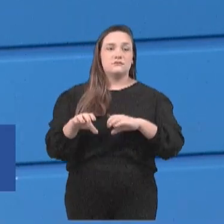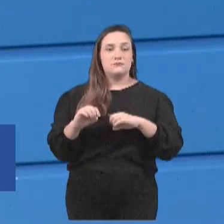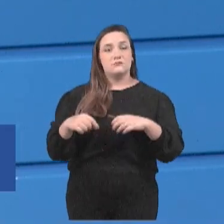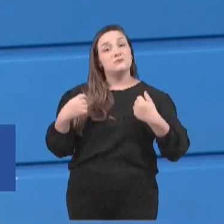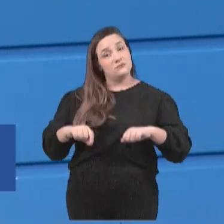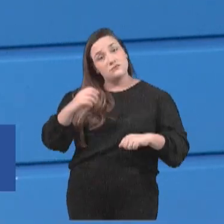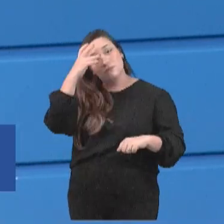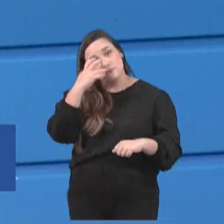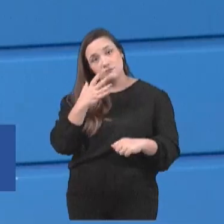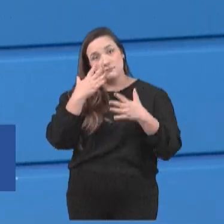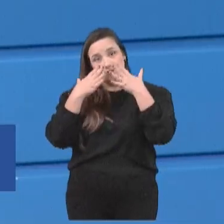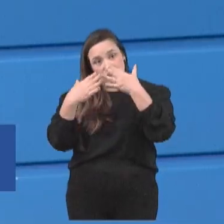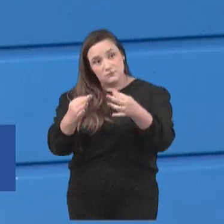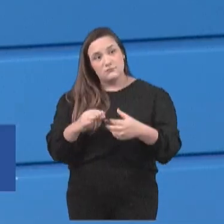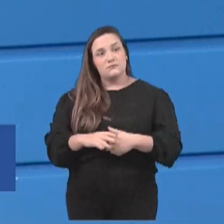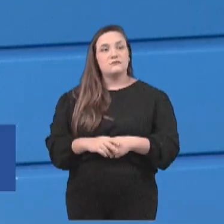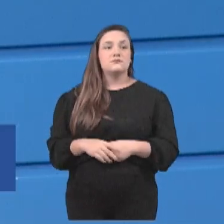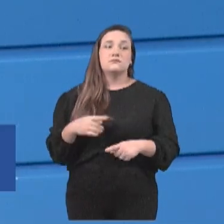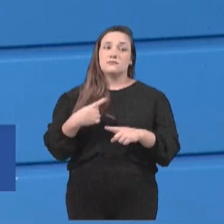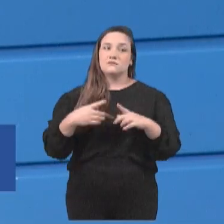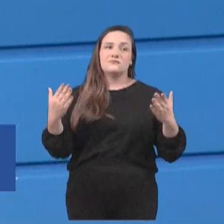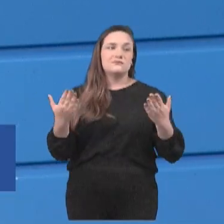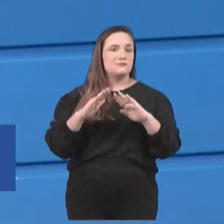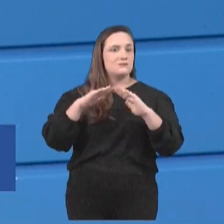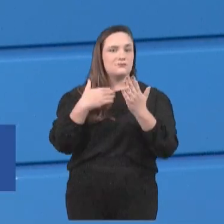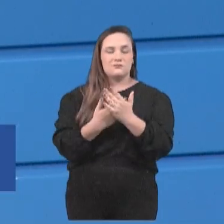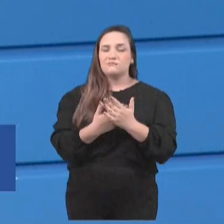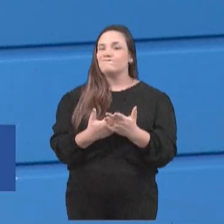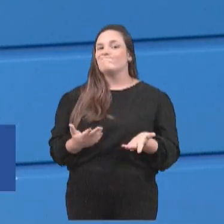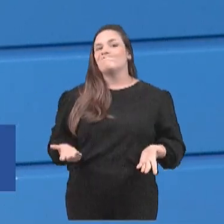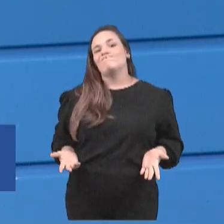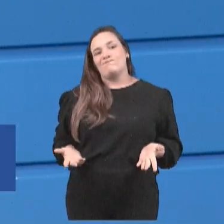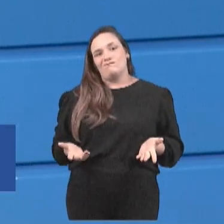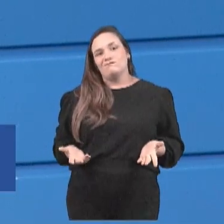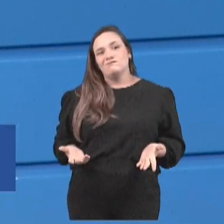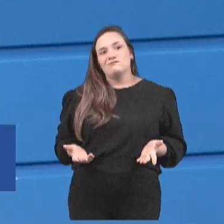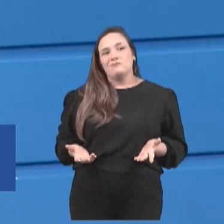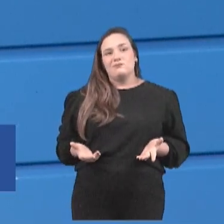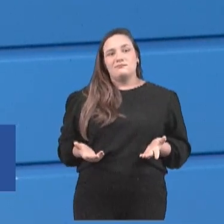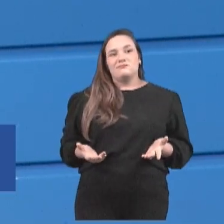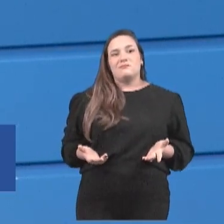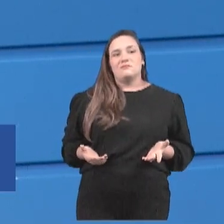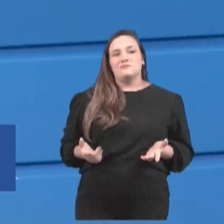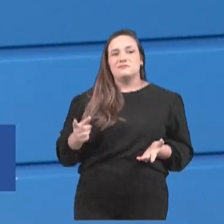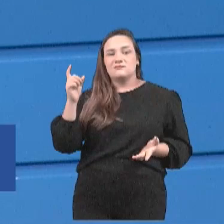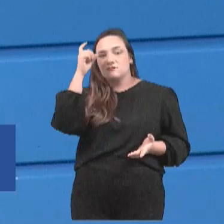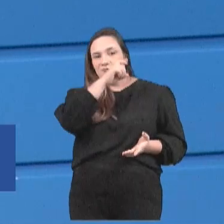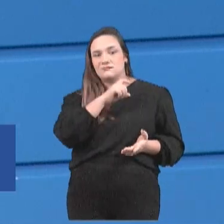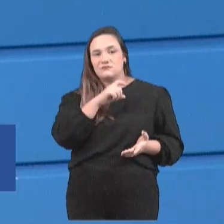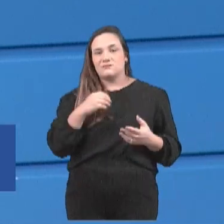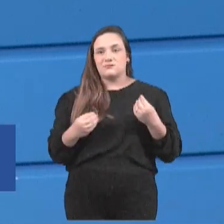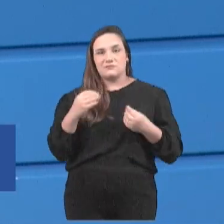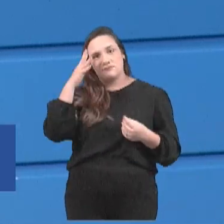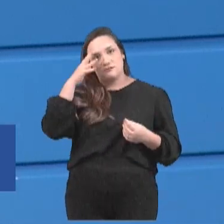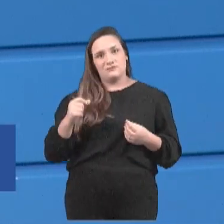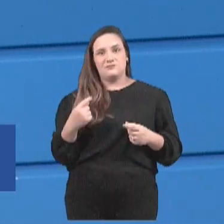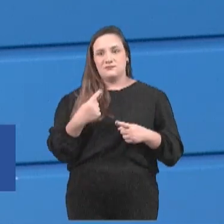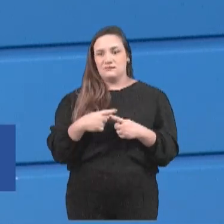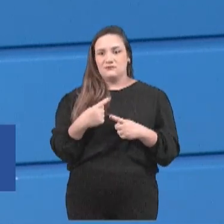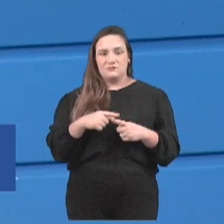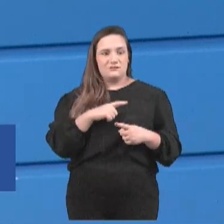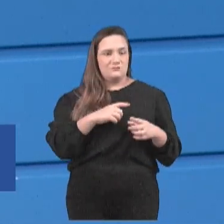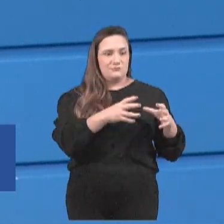muito a sério, porque hoje nas escolas a gente tem uma situação bastante complicada, inclusive de se resolver com essas